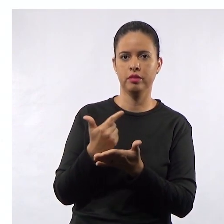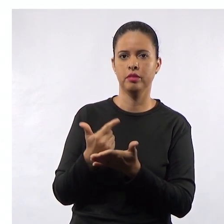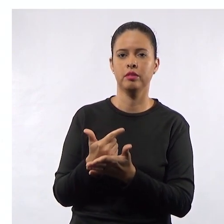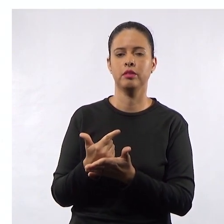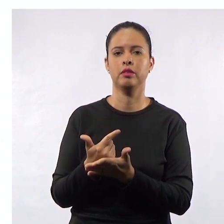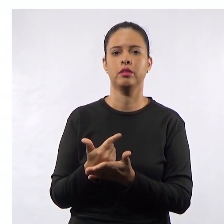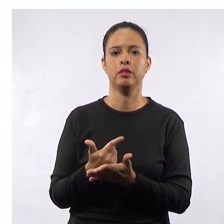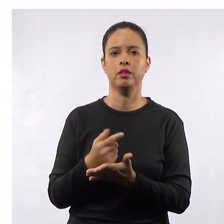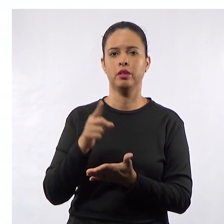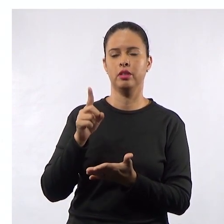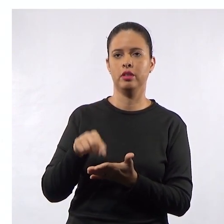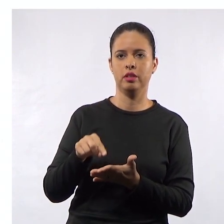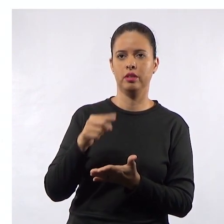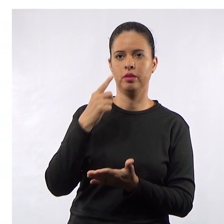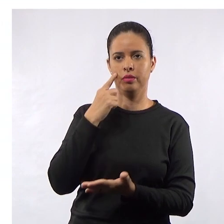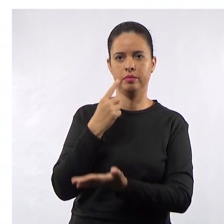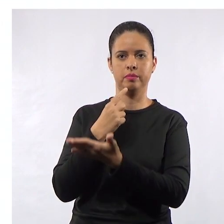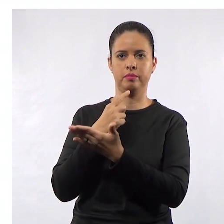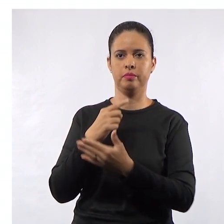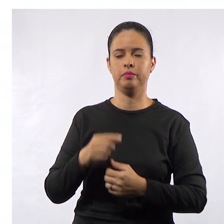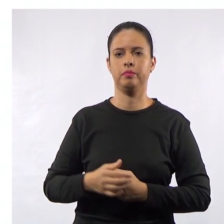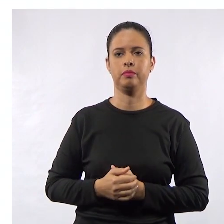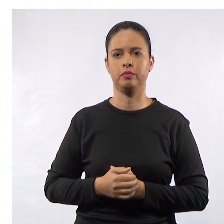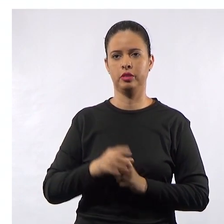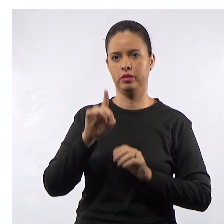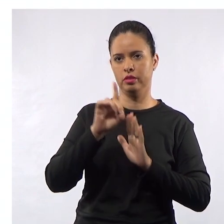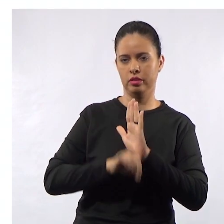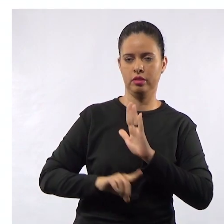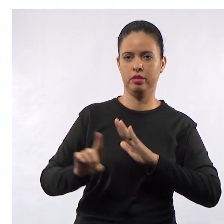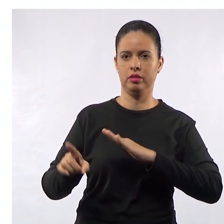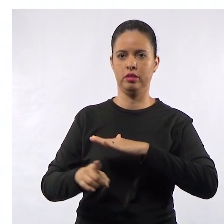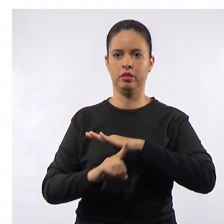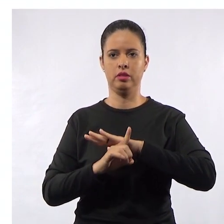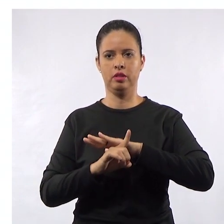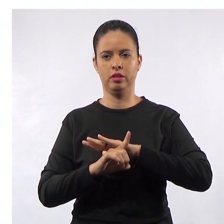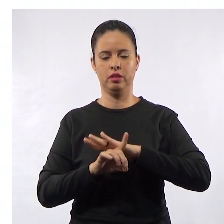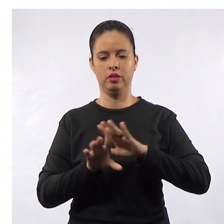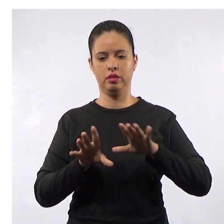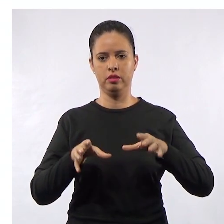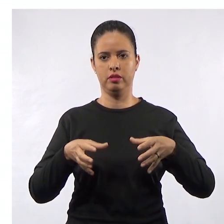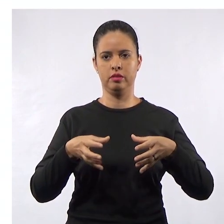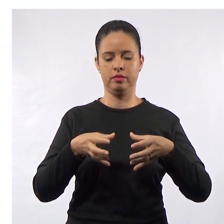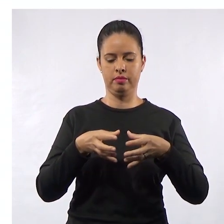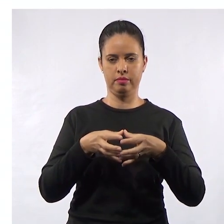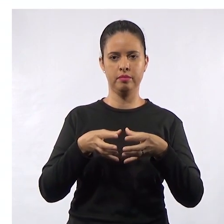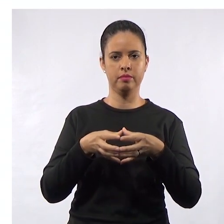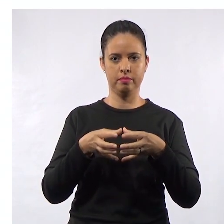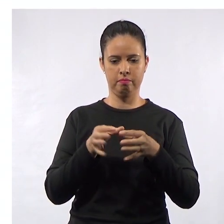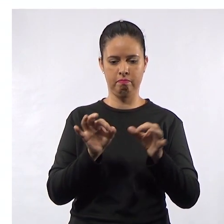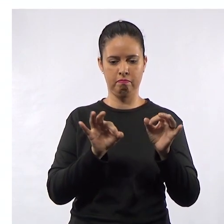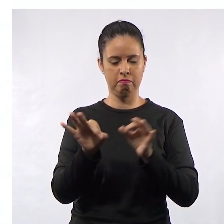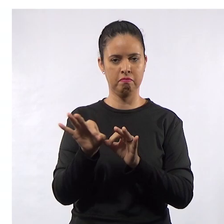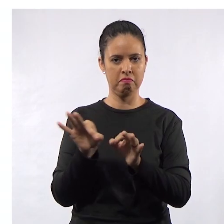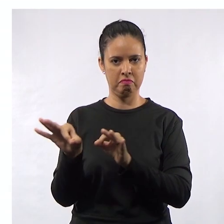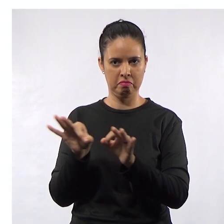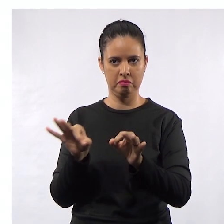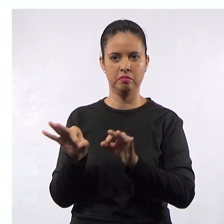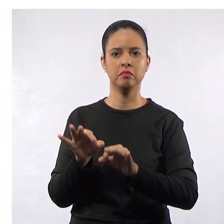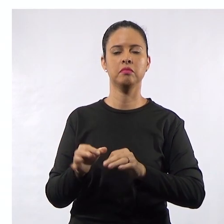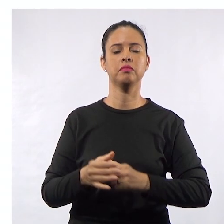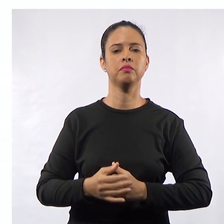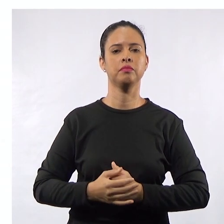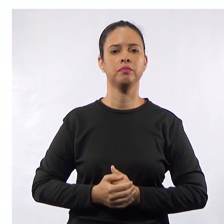Fabrício Bolzan de Almeida, ok? Direito do Consumidor, coleção esquematizado,